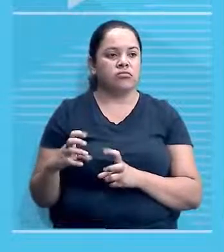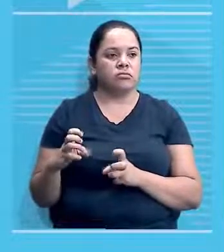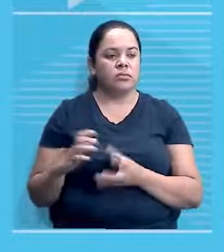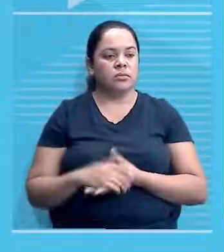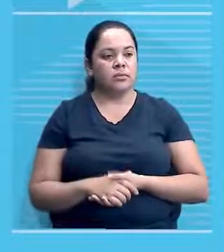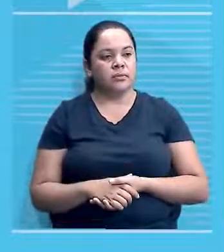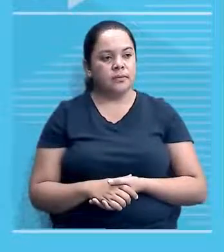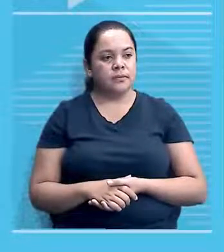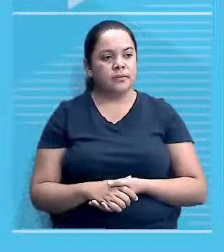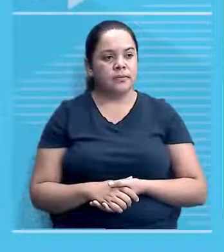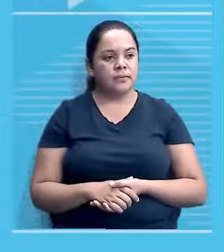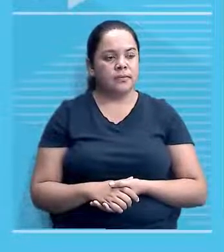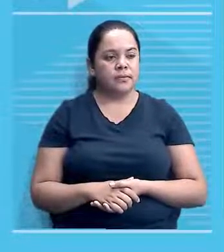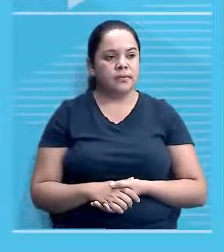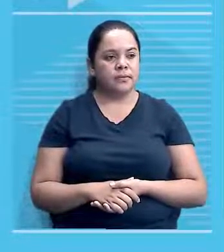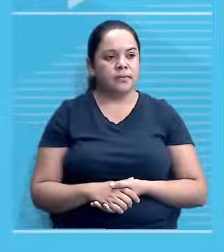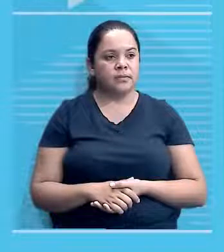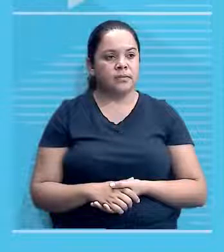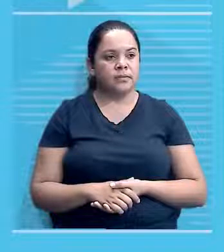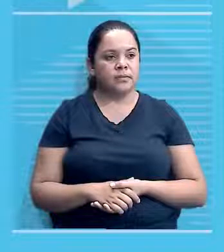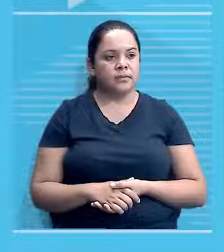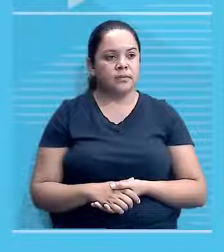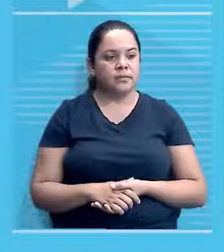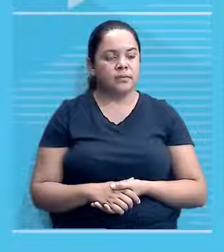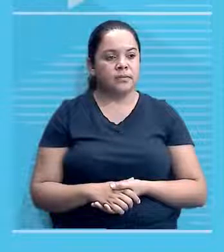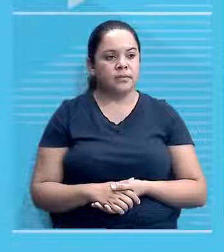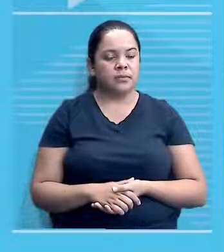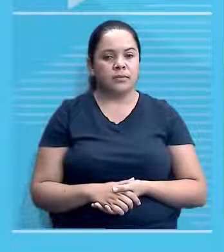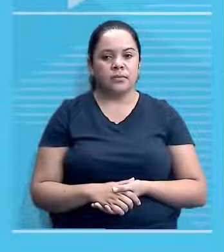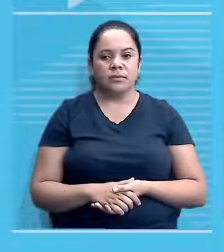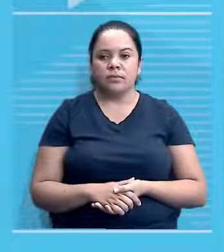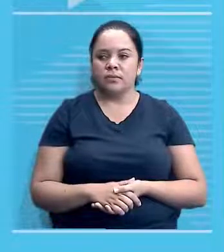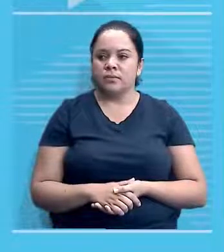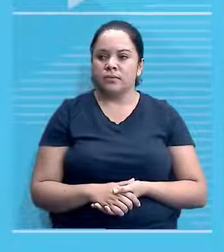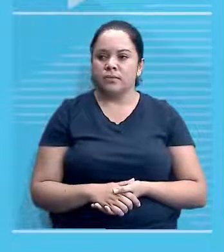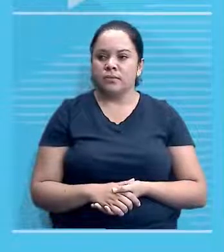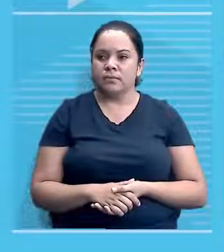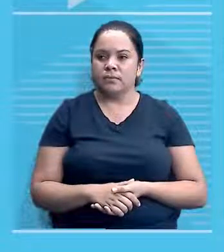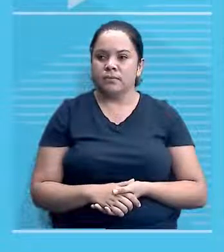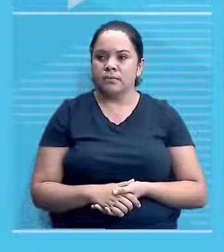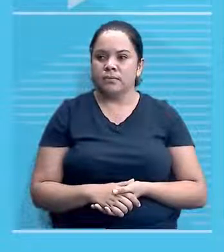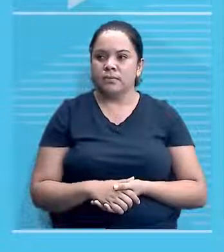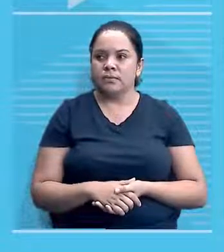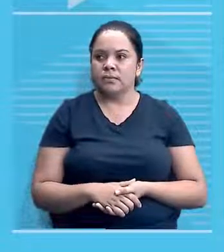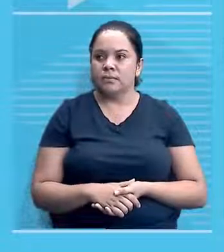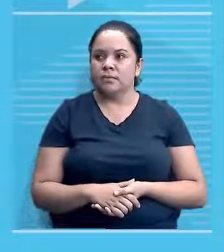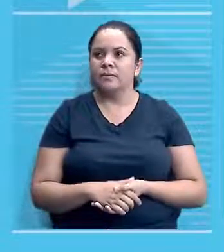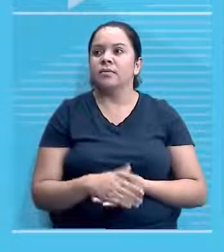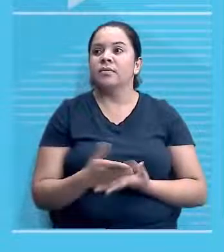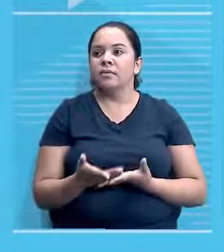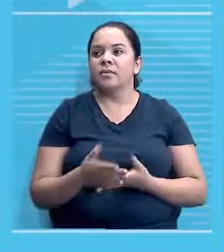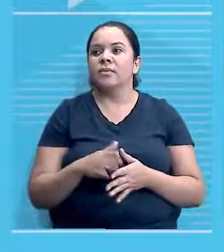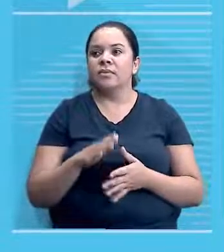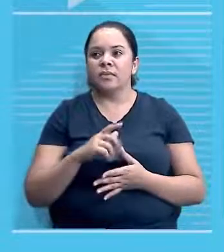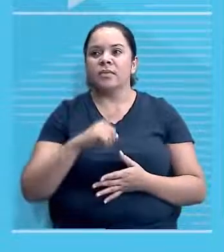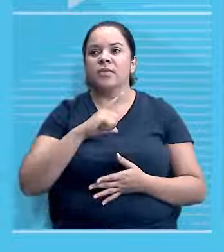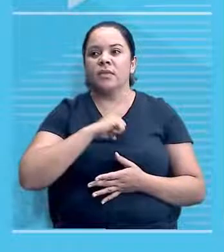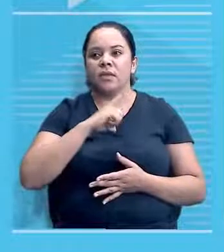do teocentrismo com antropocentrismo e ainda vem um choque maior